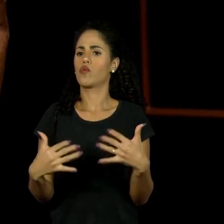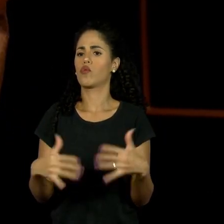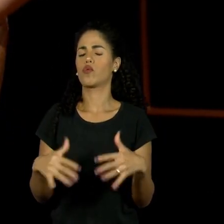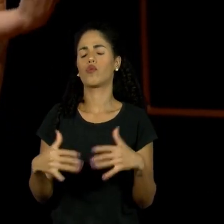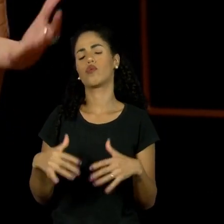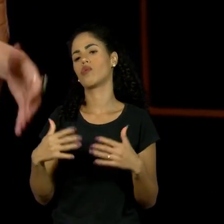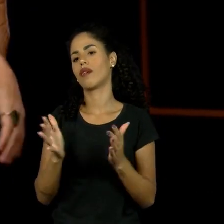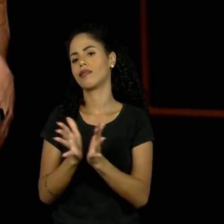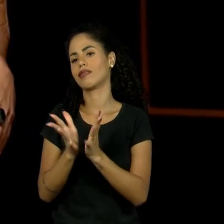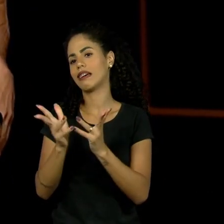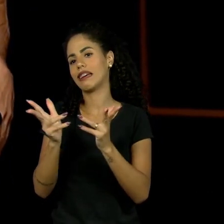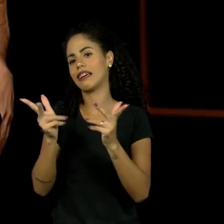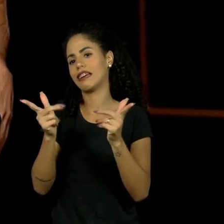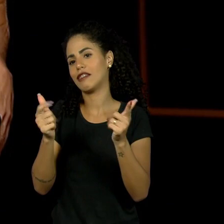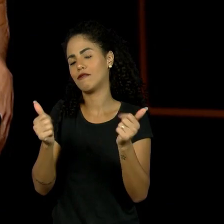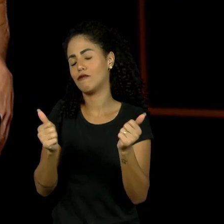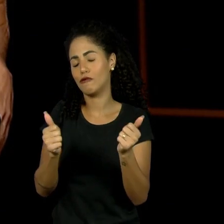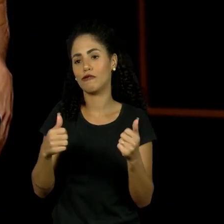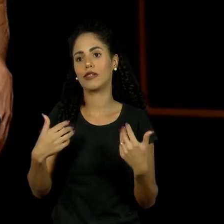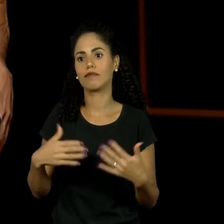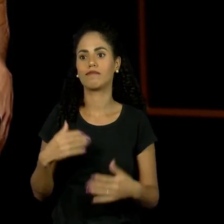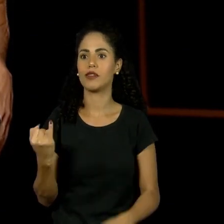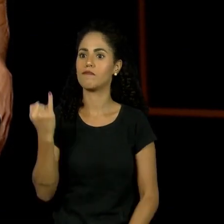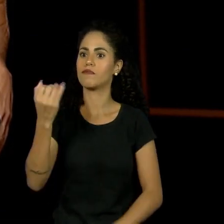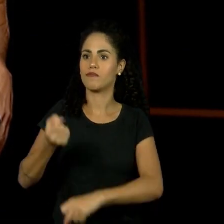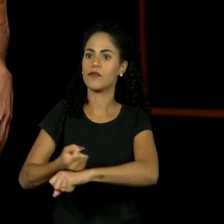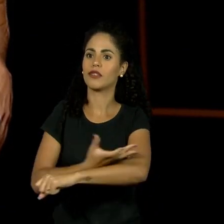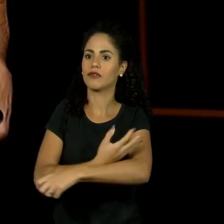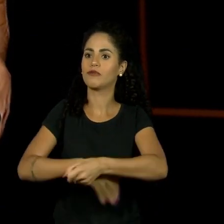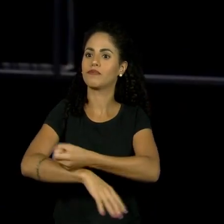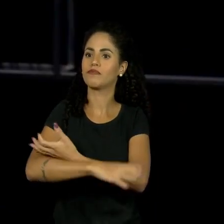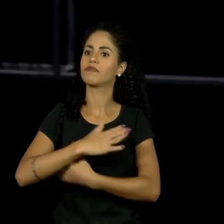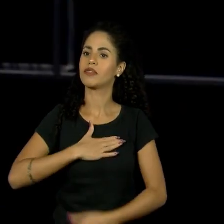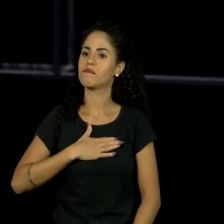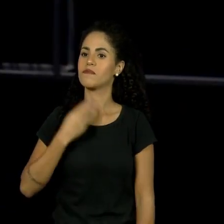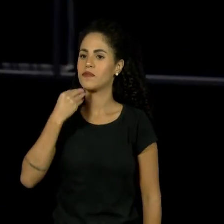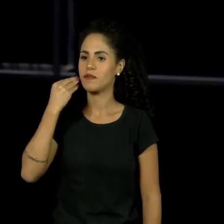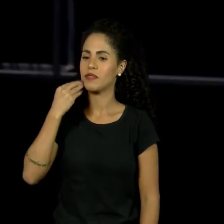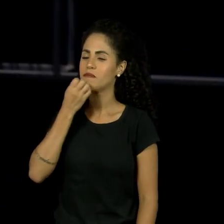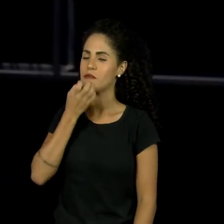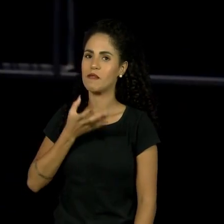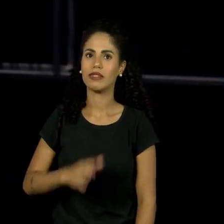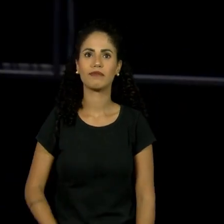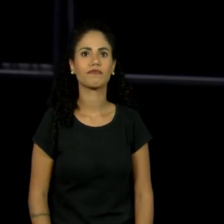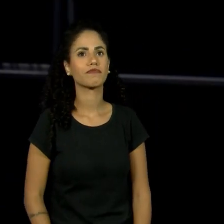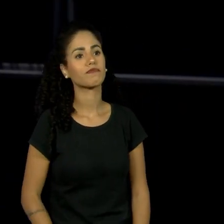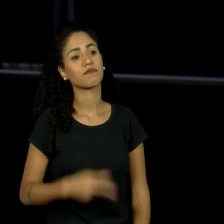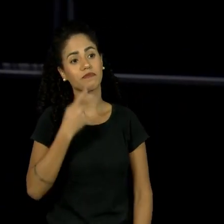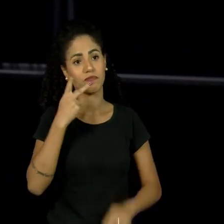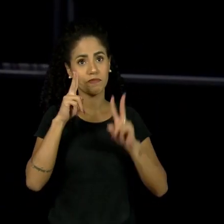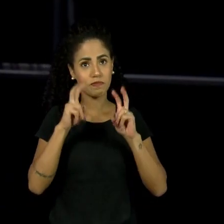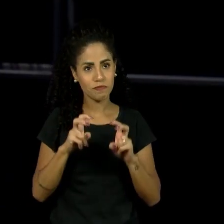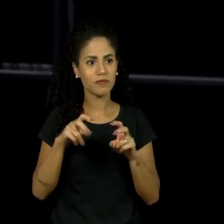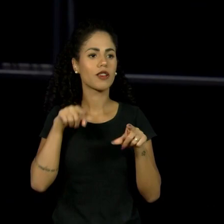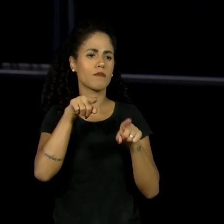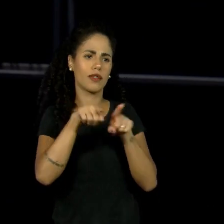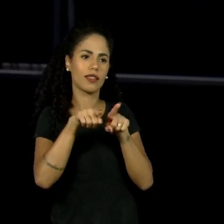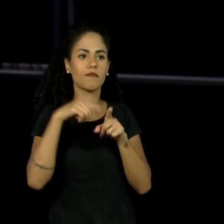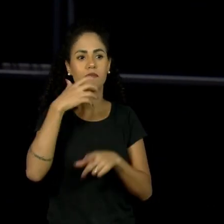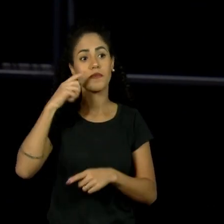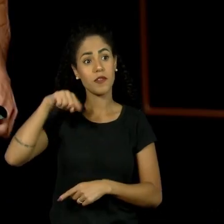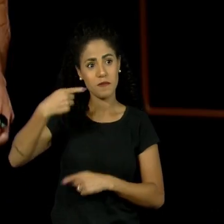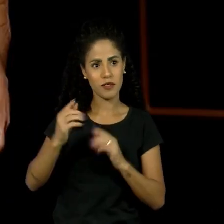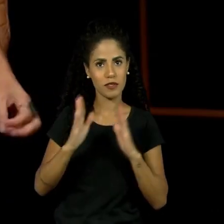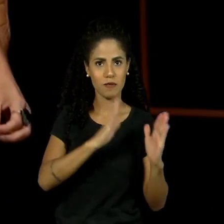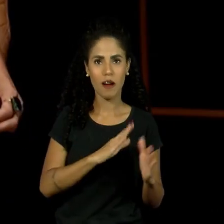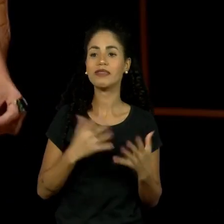todo. Foi muito intenso, foi muito forte. Bom, vamos falar um pouco mais sobre a sua faceta cantora no próximo